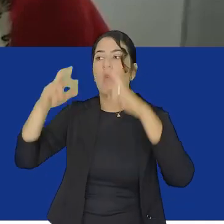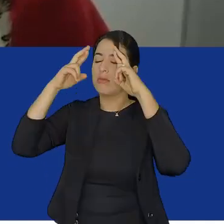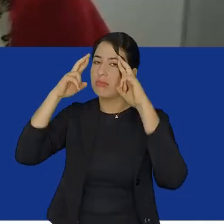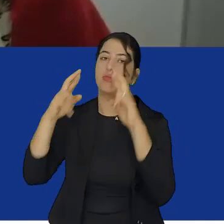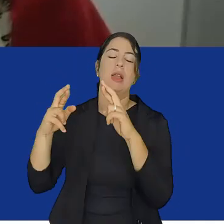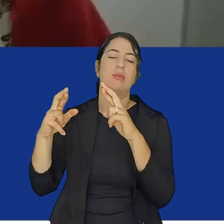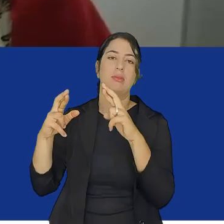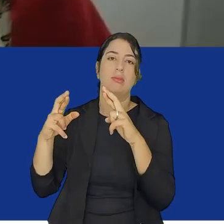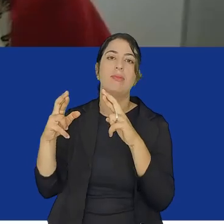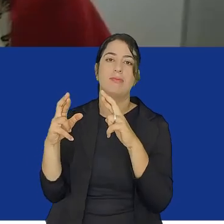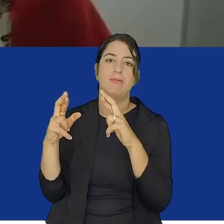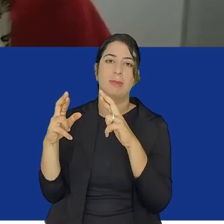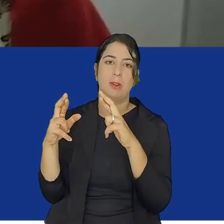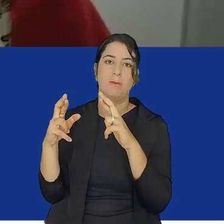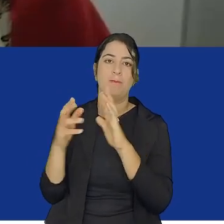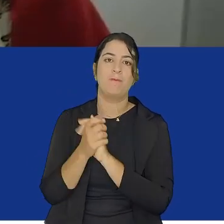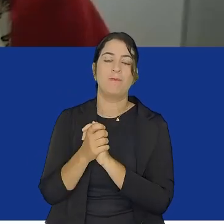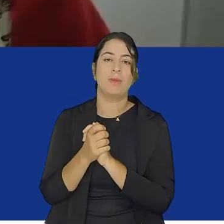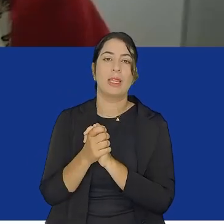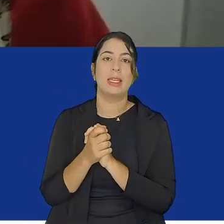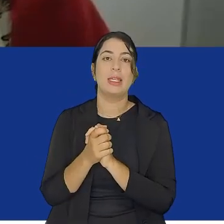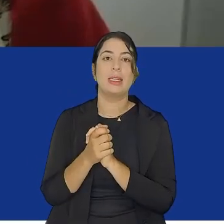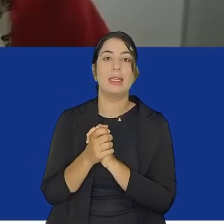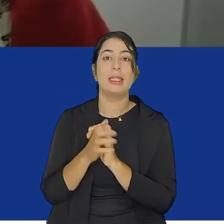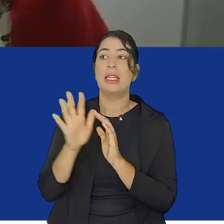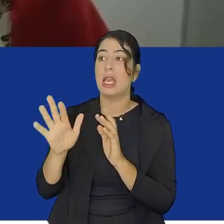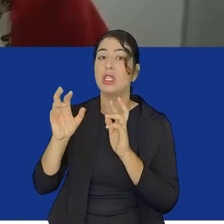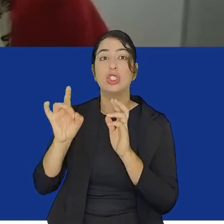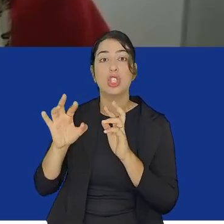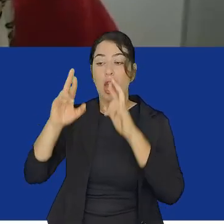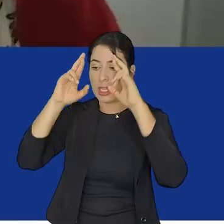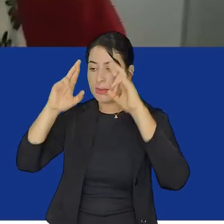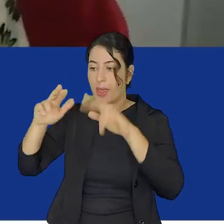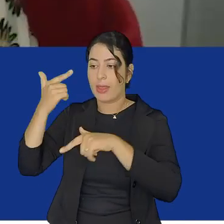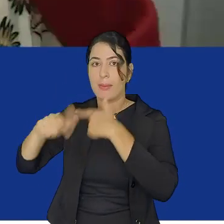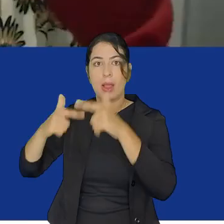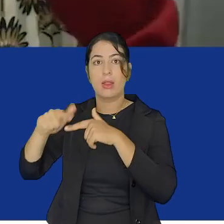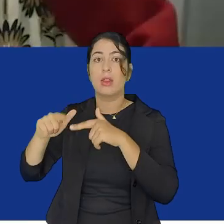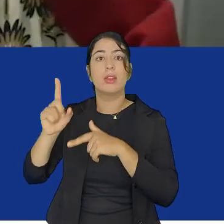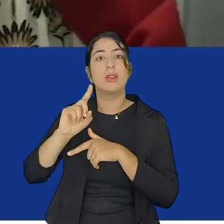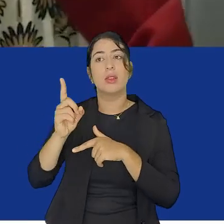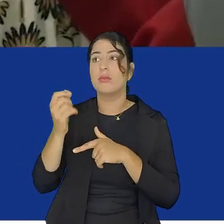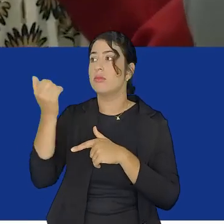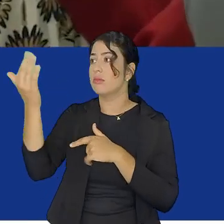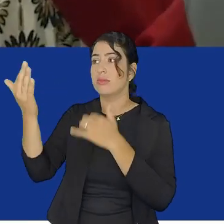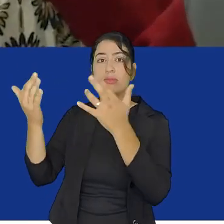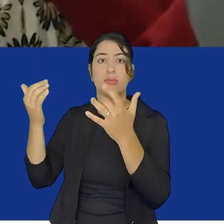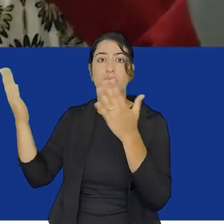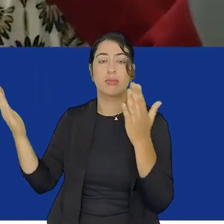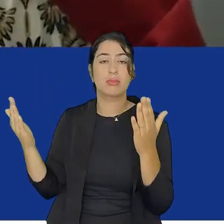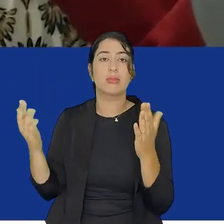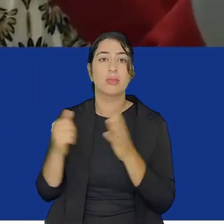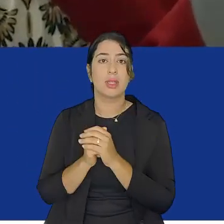de chave. E, inclusive, o respeito para além do trabalho. Precisamos urgente discutir